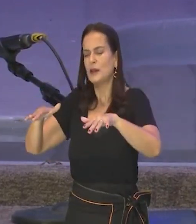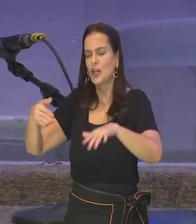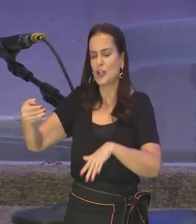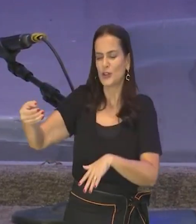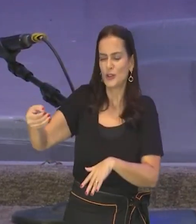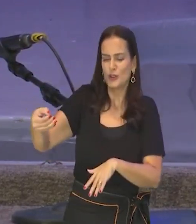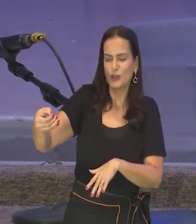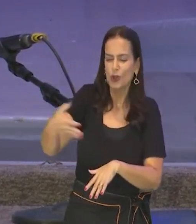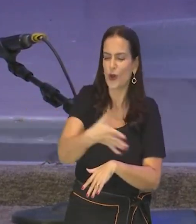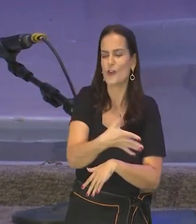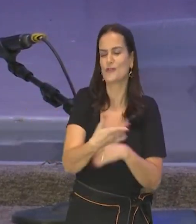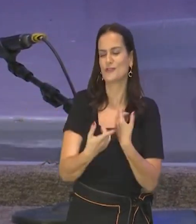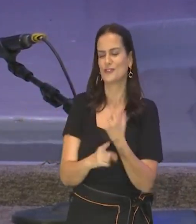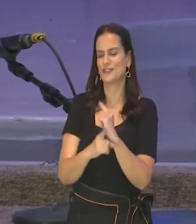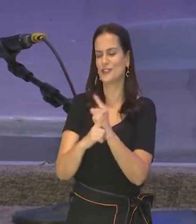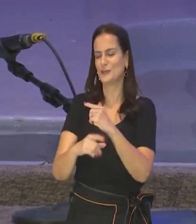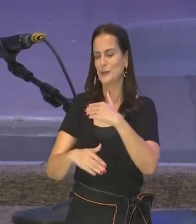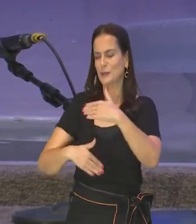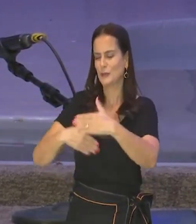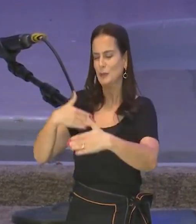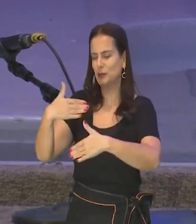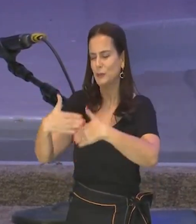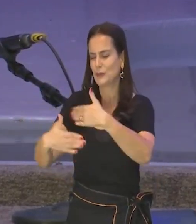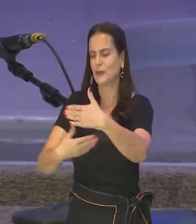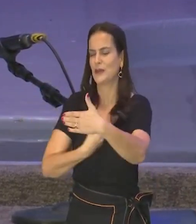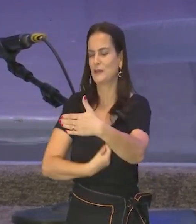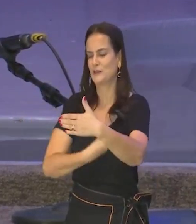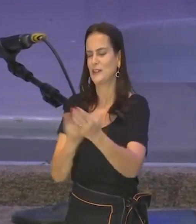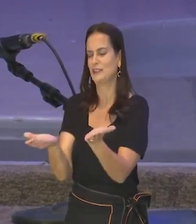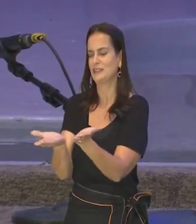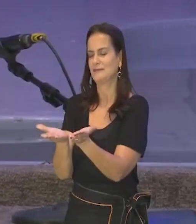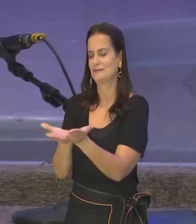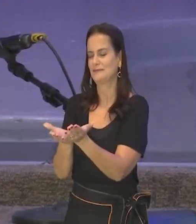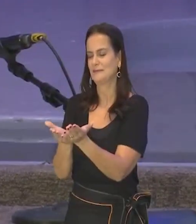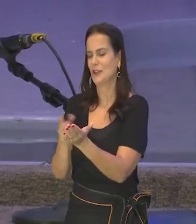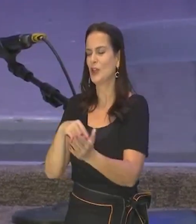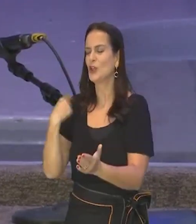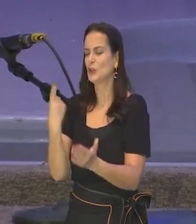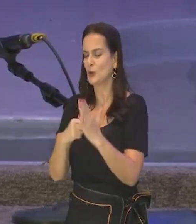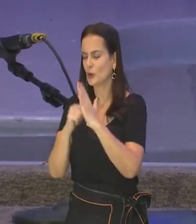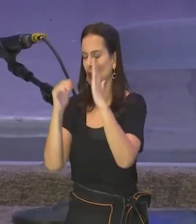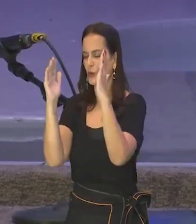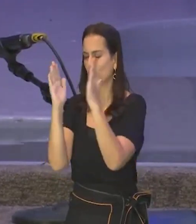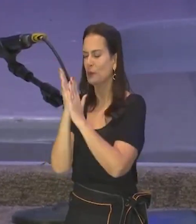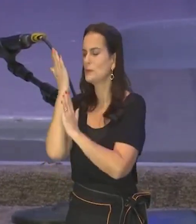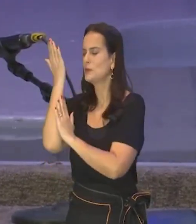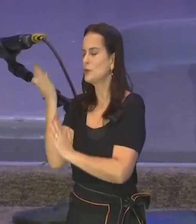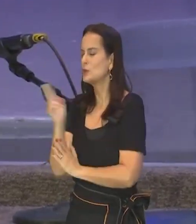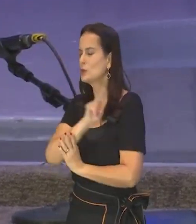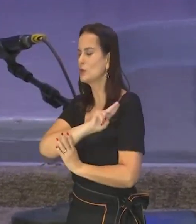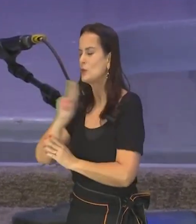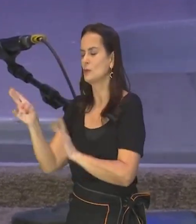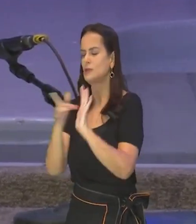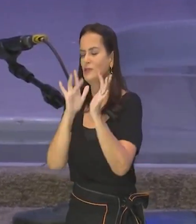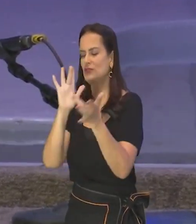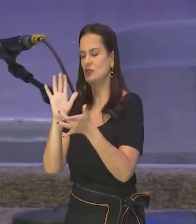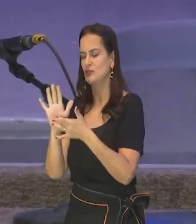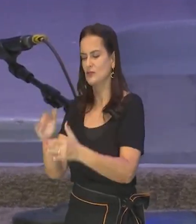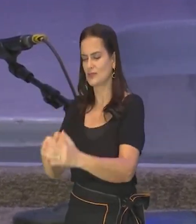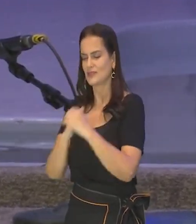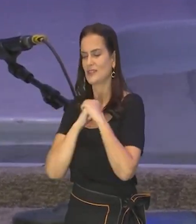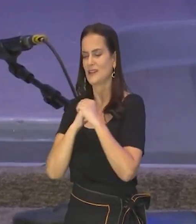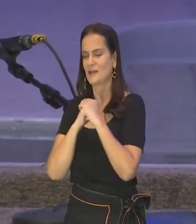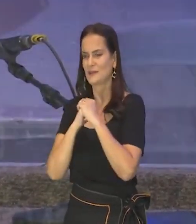novos discípulos na trajetória e na caminhada cristã. É o que nós Te pedimos em nome de Jesus.